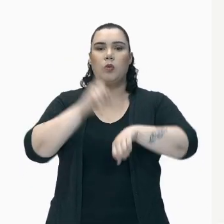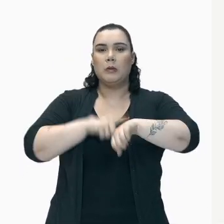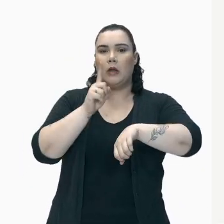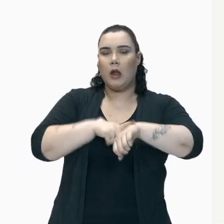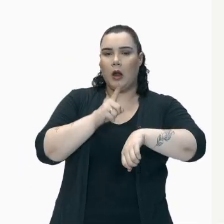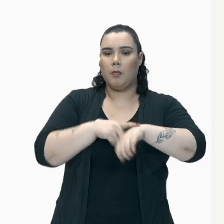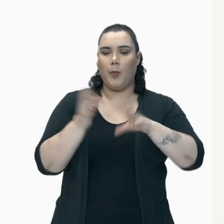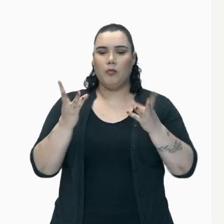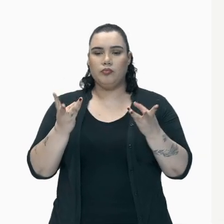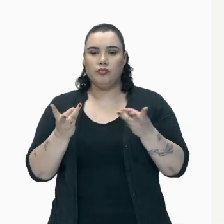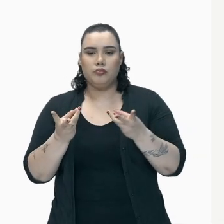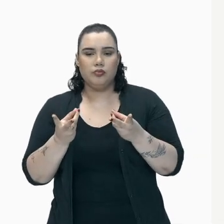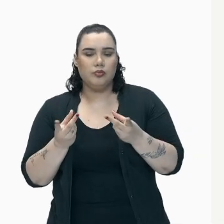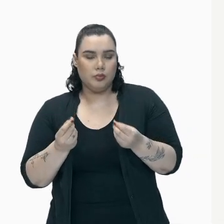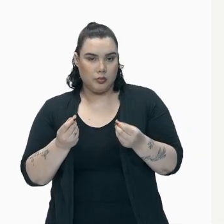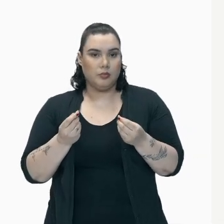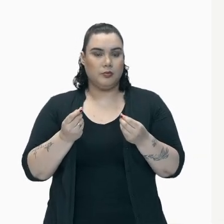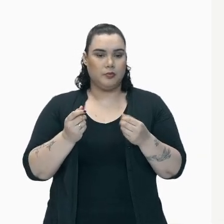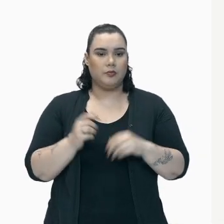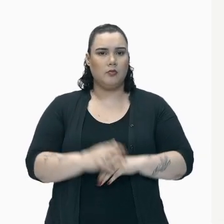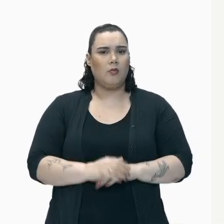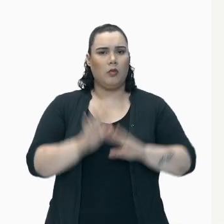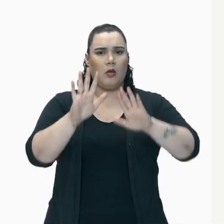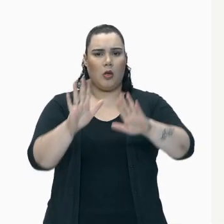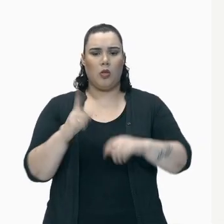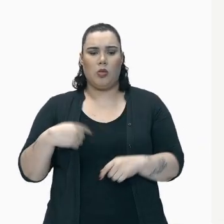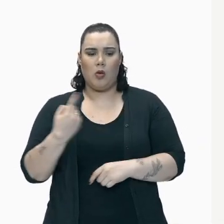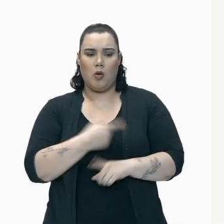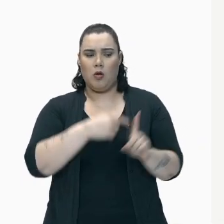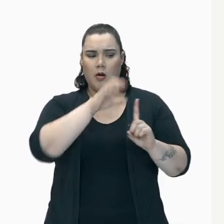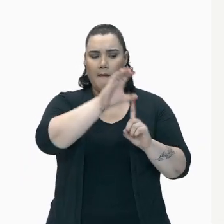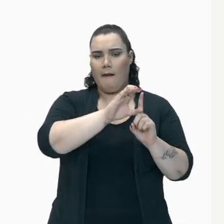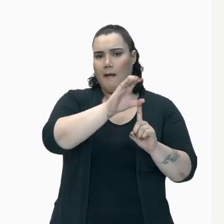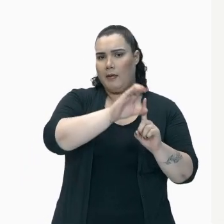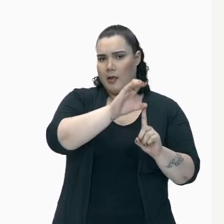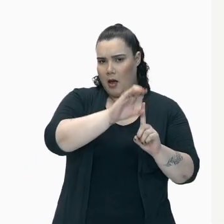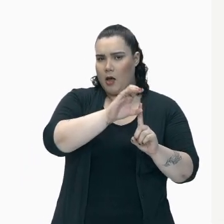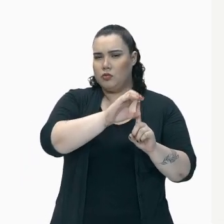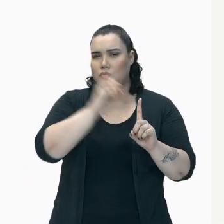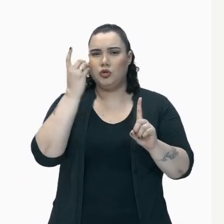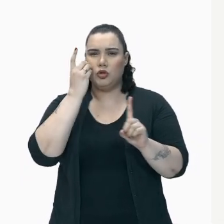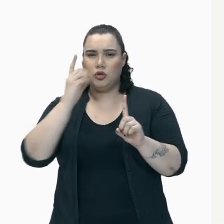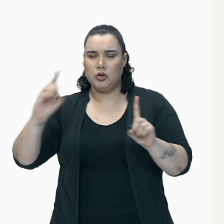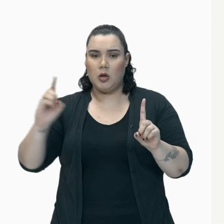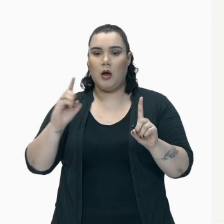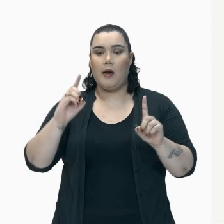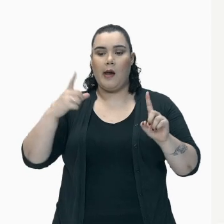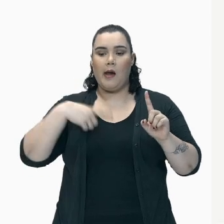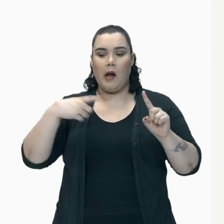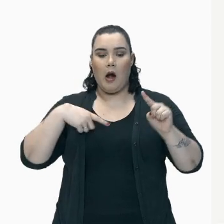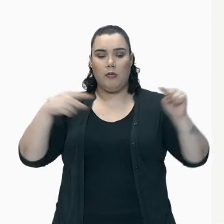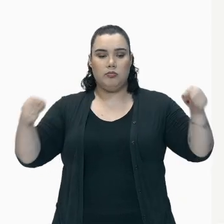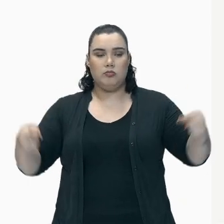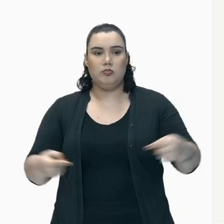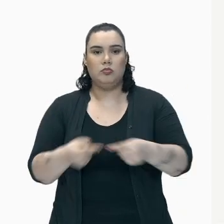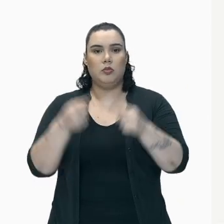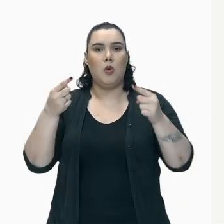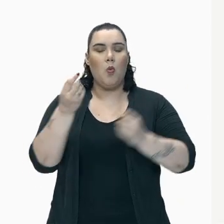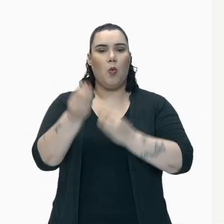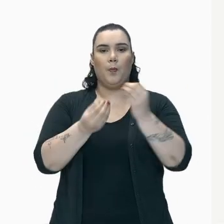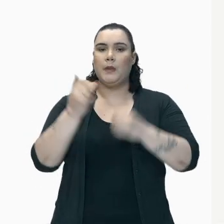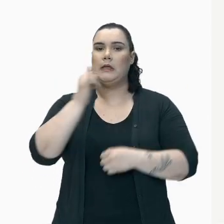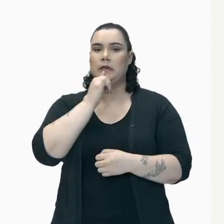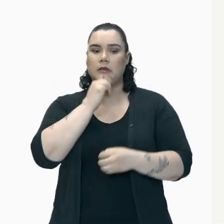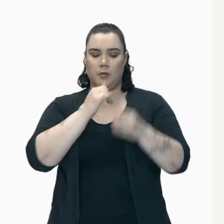hoje baseado no tempo que a Terra leva para dar uma volta no Sol, ou seja, numa